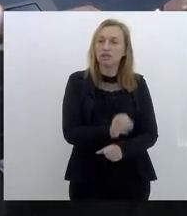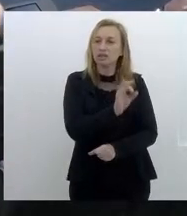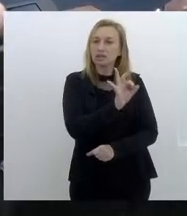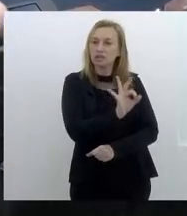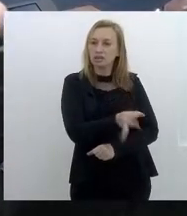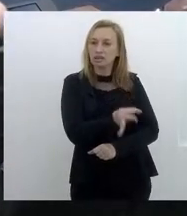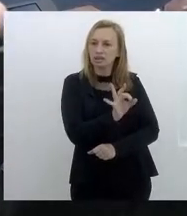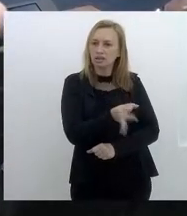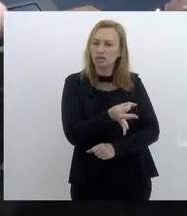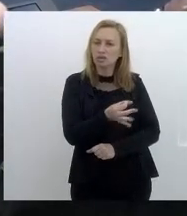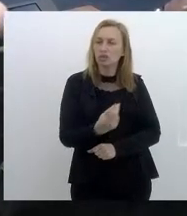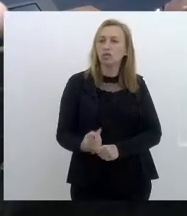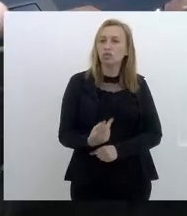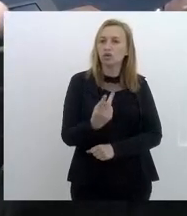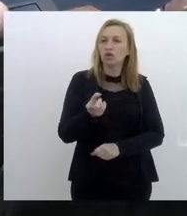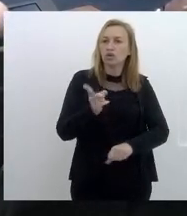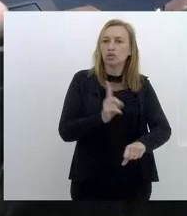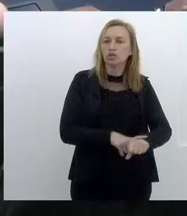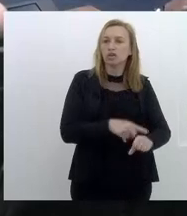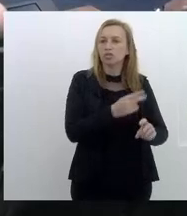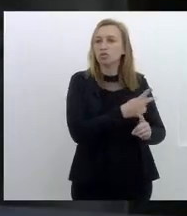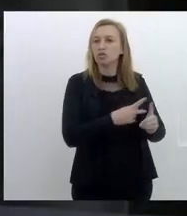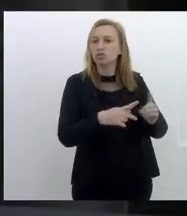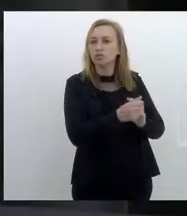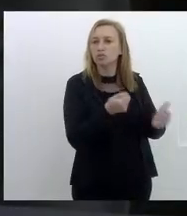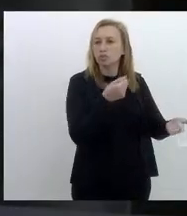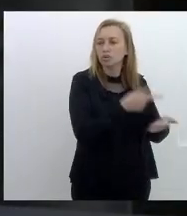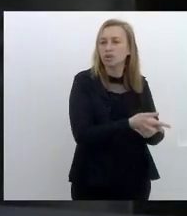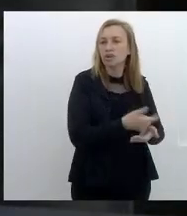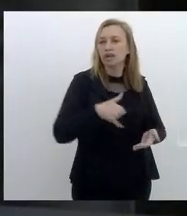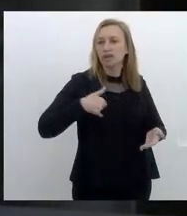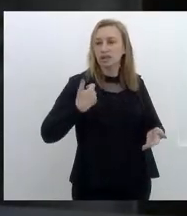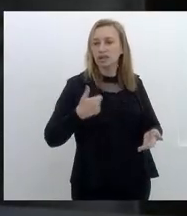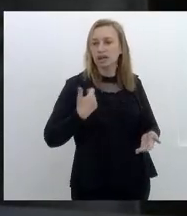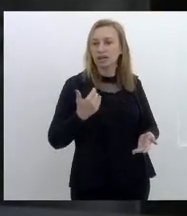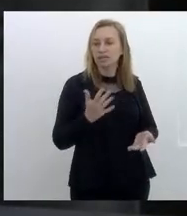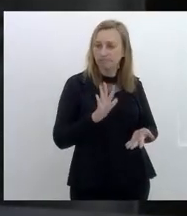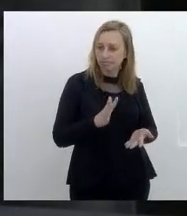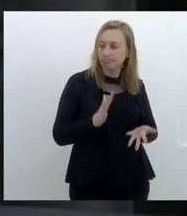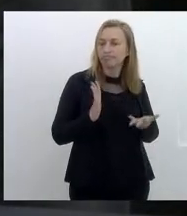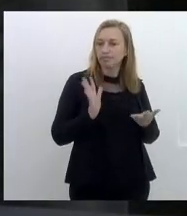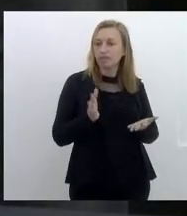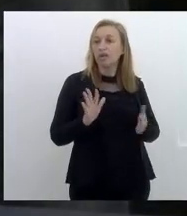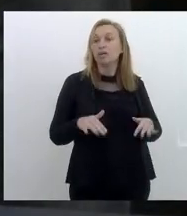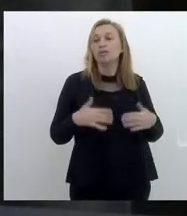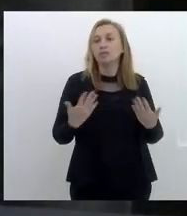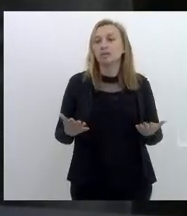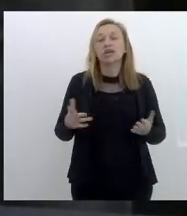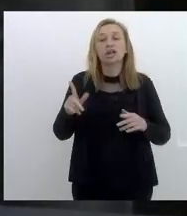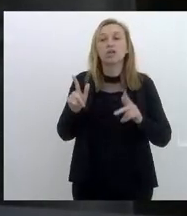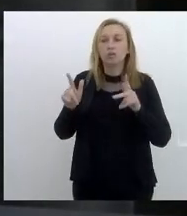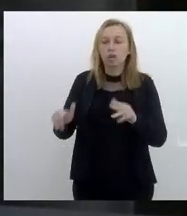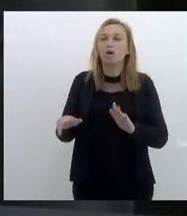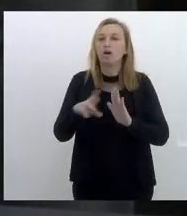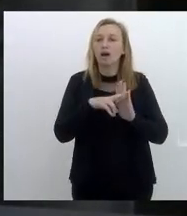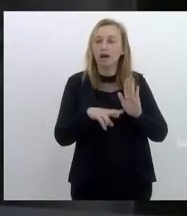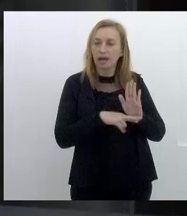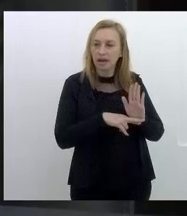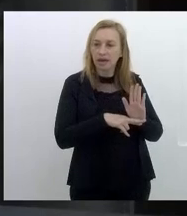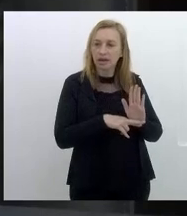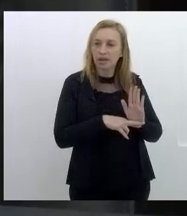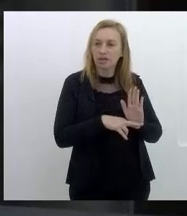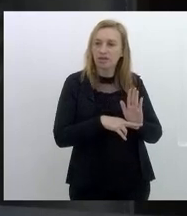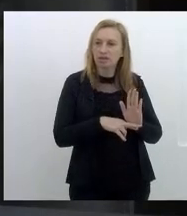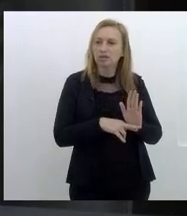exatamente o valor do tempo de contribuição EA idade mínima da Entretanto a mesma regra quando